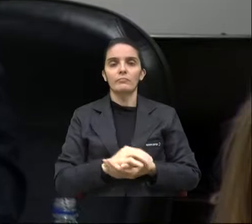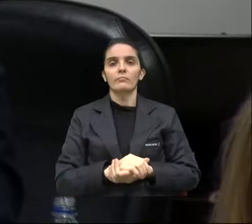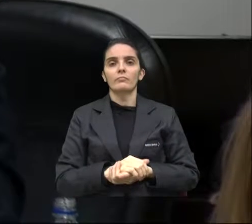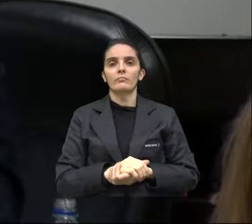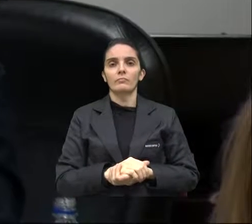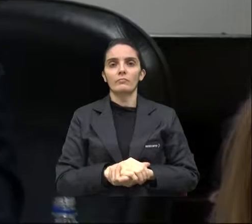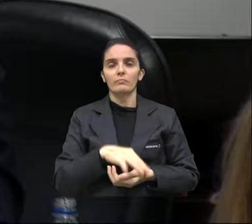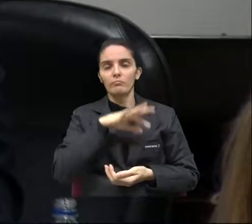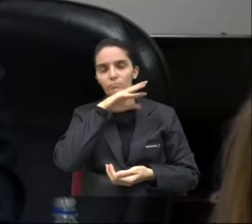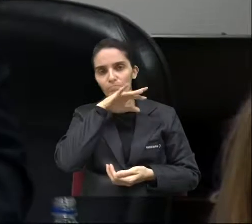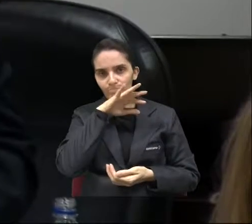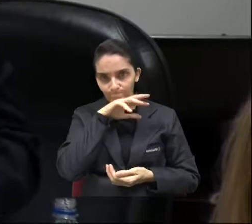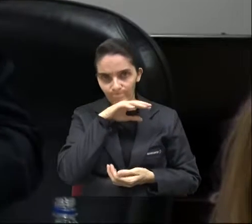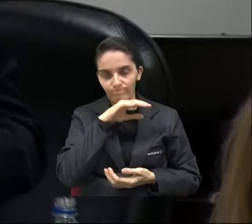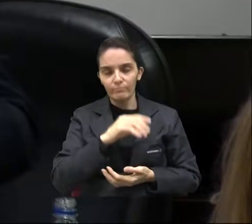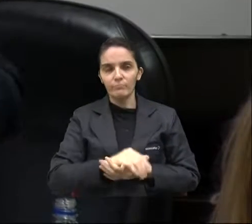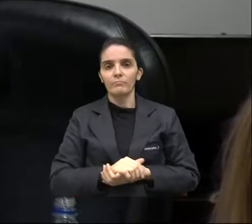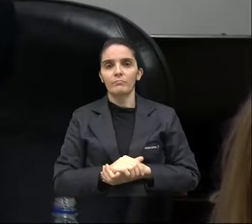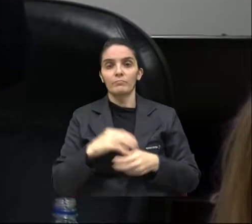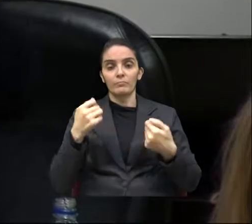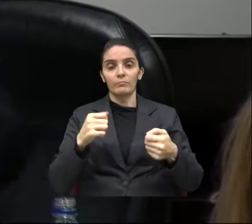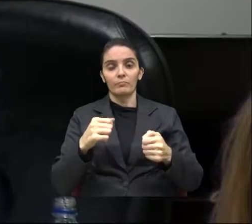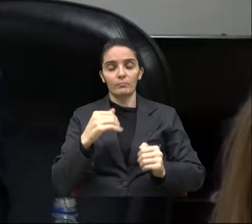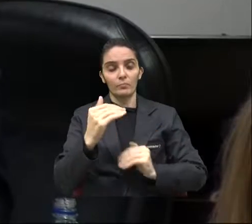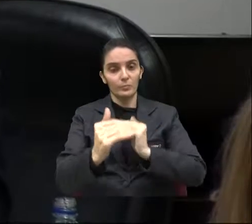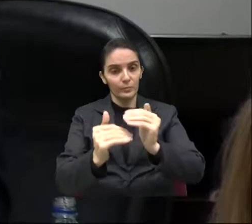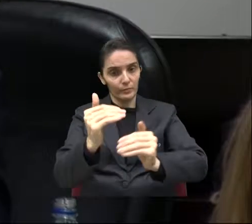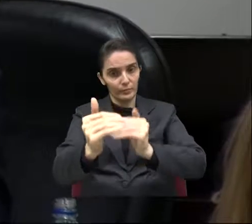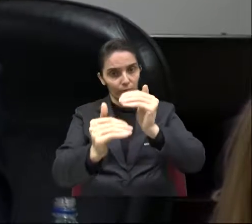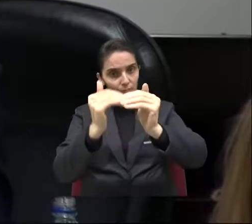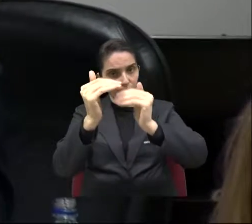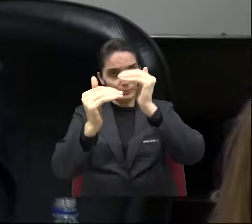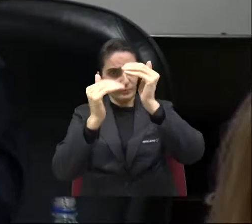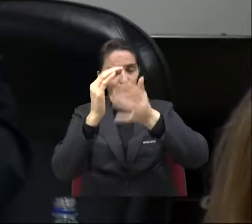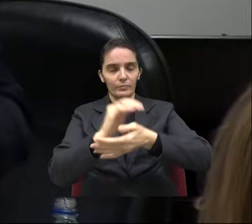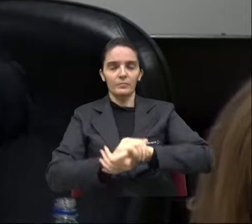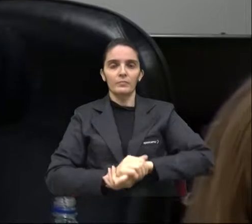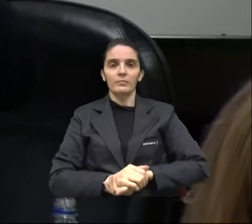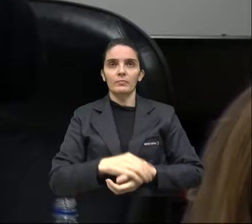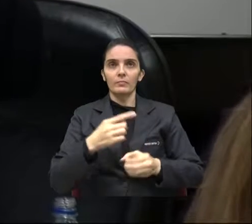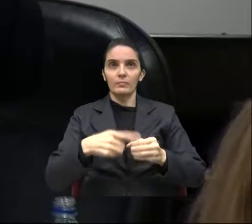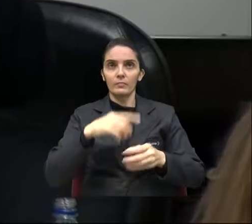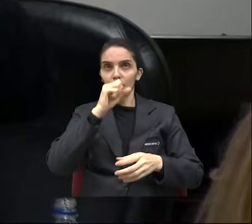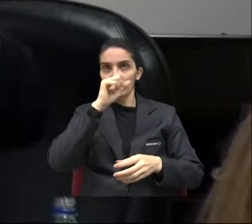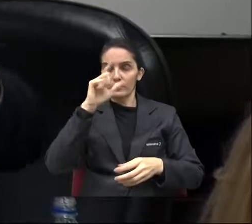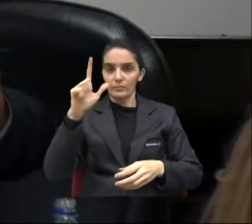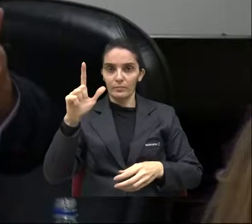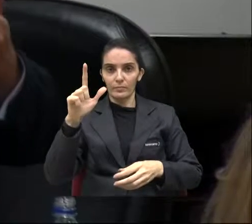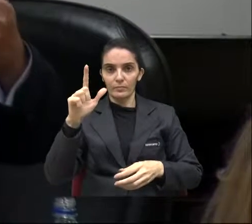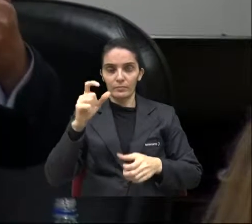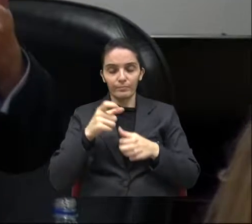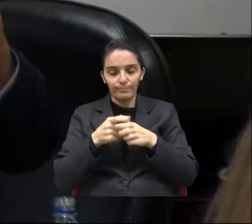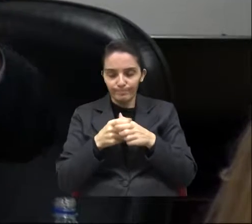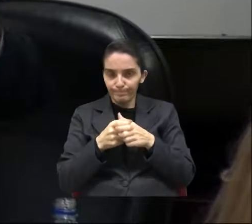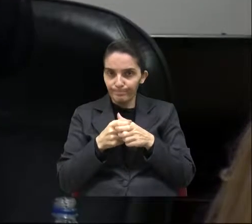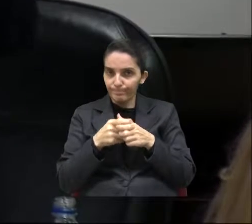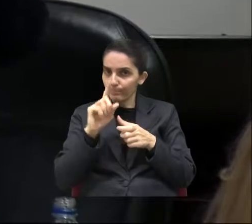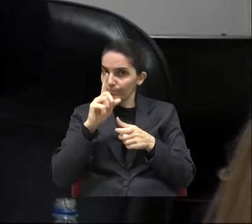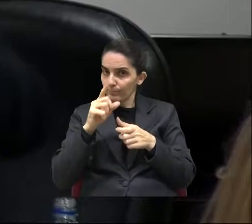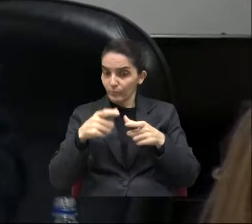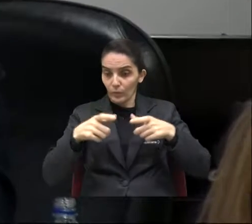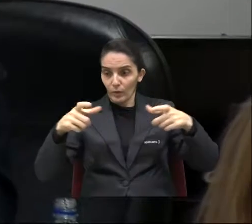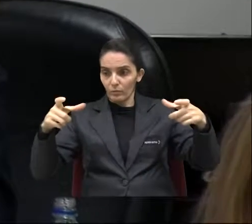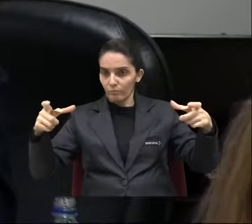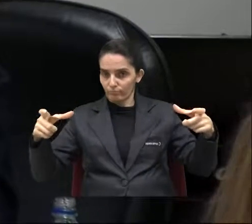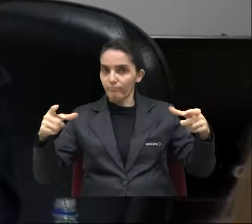anda para trás é caranguejo, temos que ir para frente, tá certo? Limeira não é mais uma limeirinha, já é uma